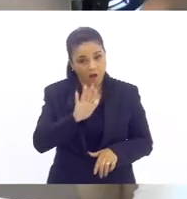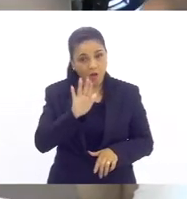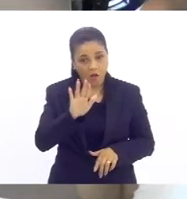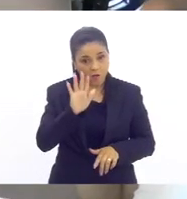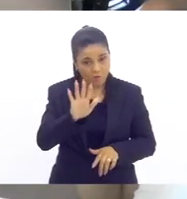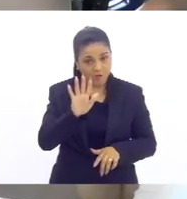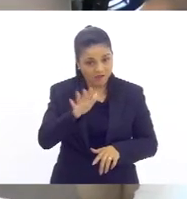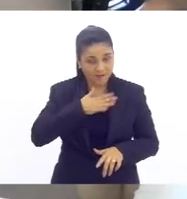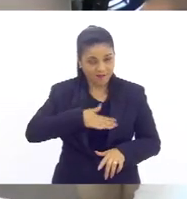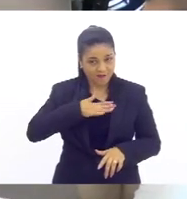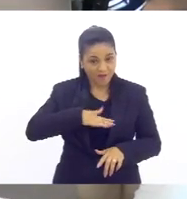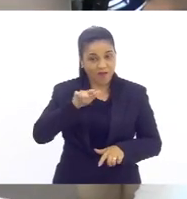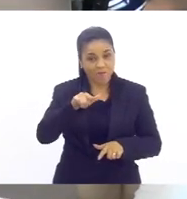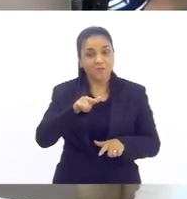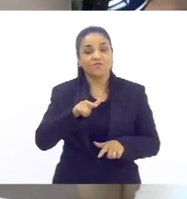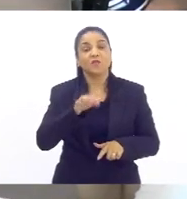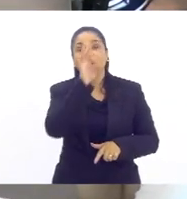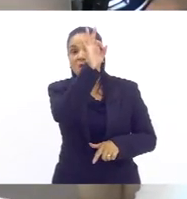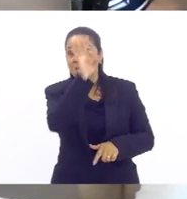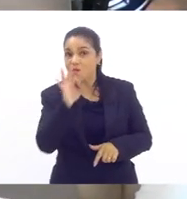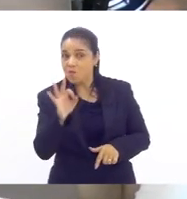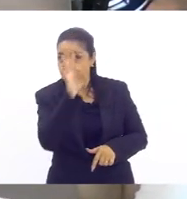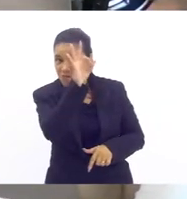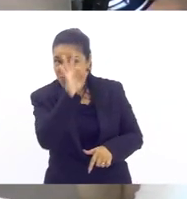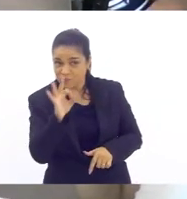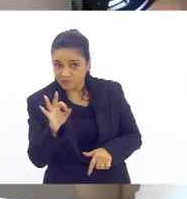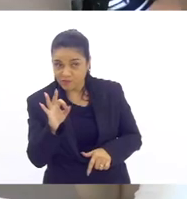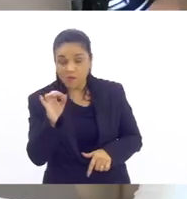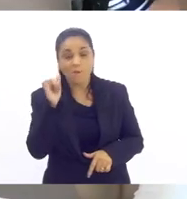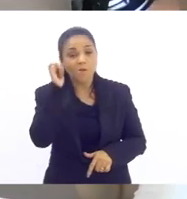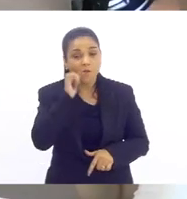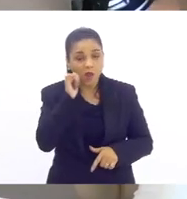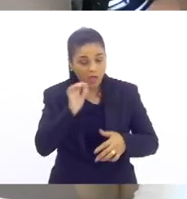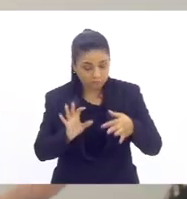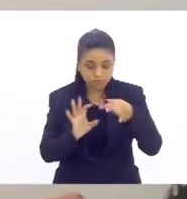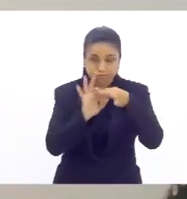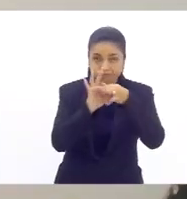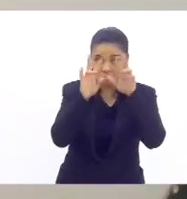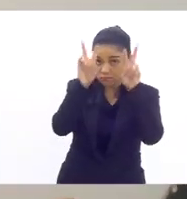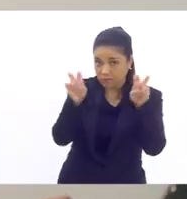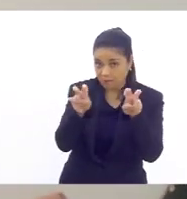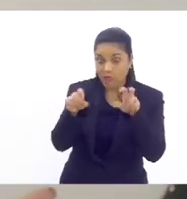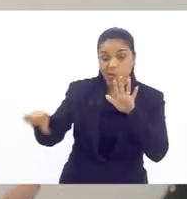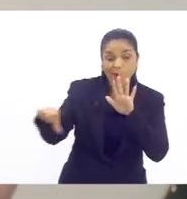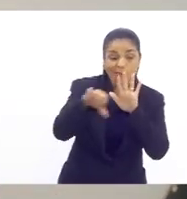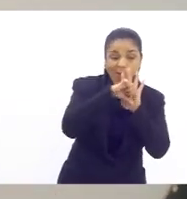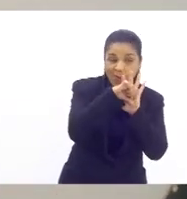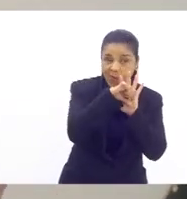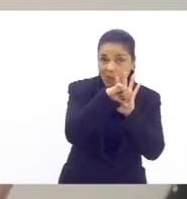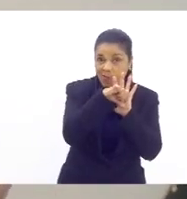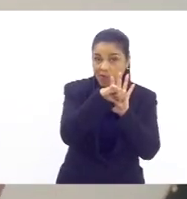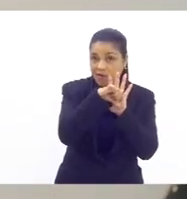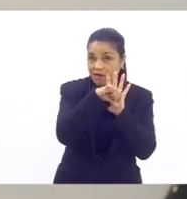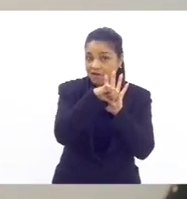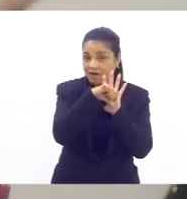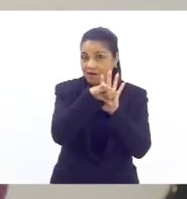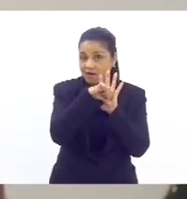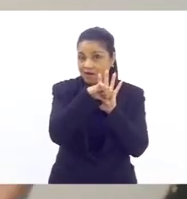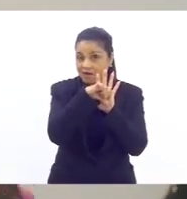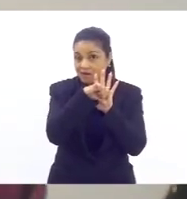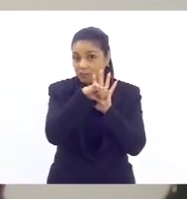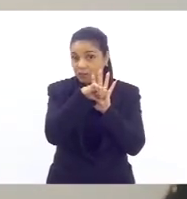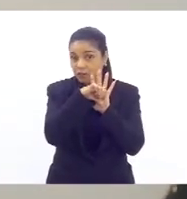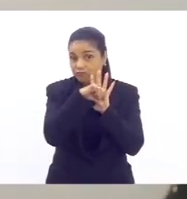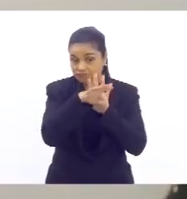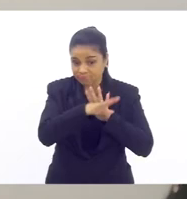esse percentual também ocorre com relação às mulheres e o Crime que é em campo